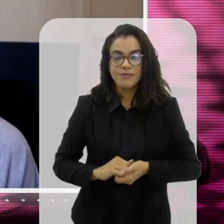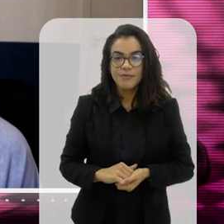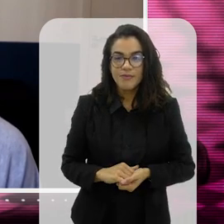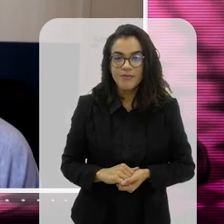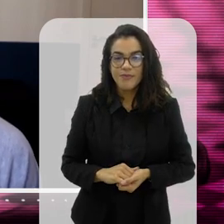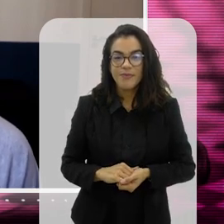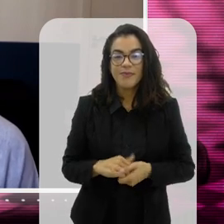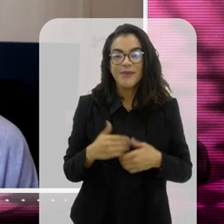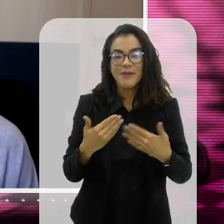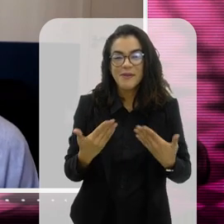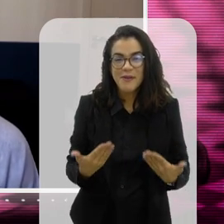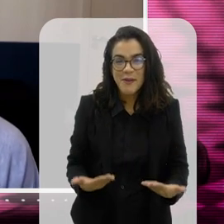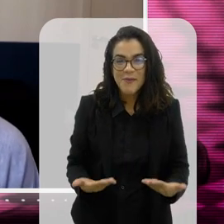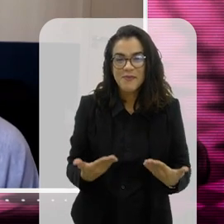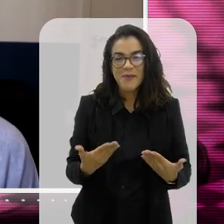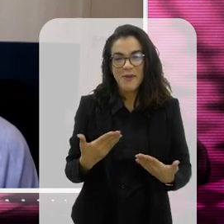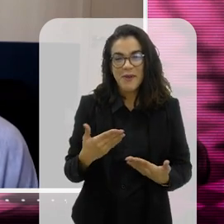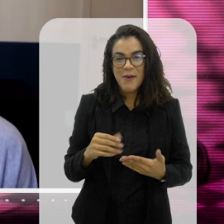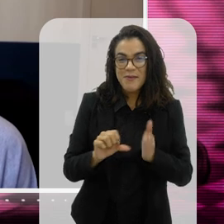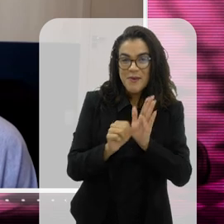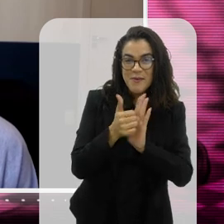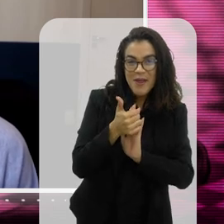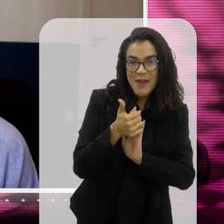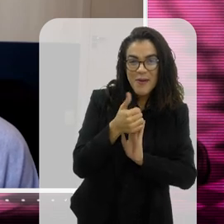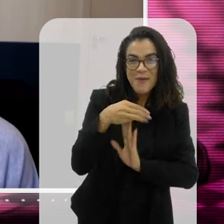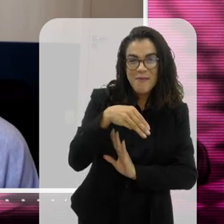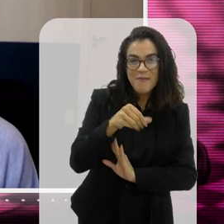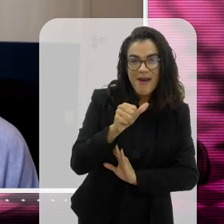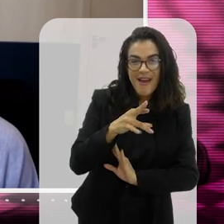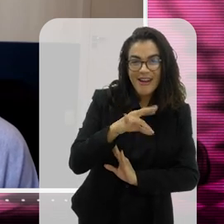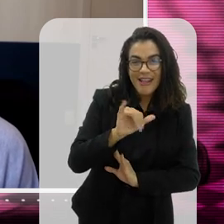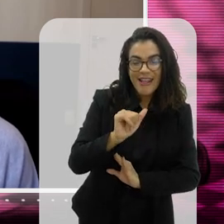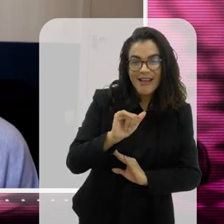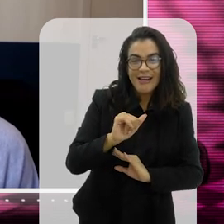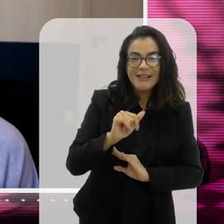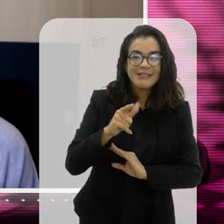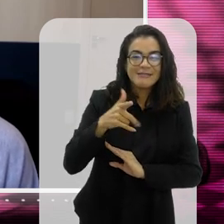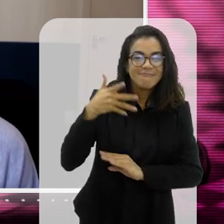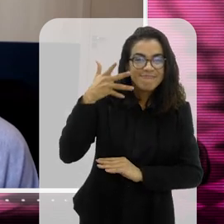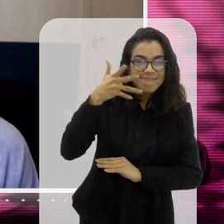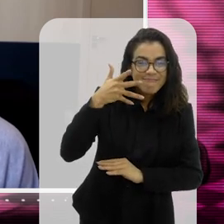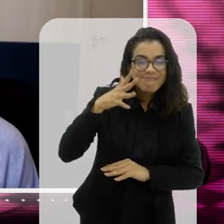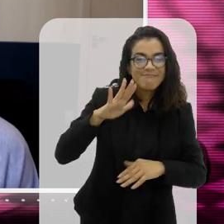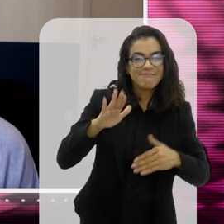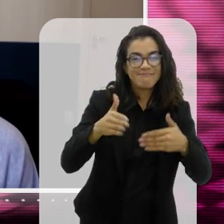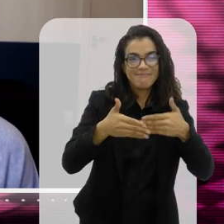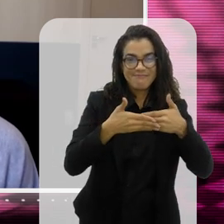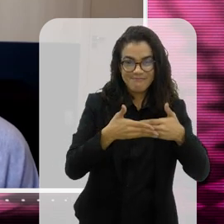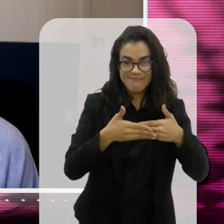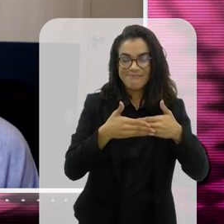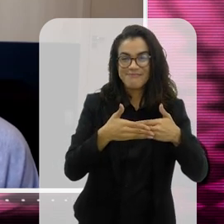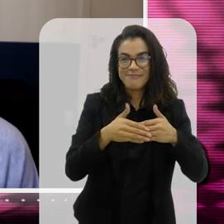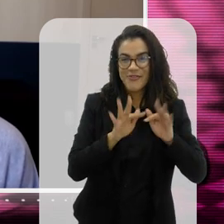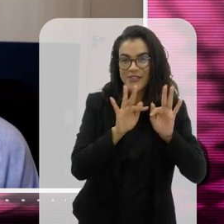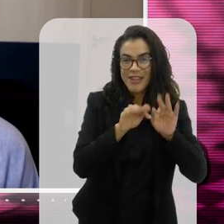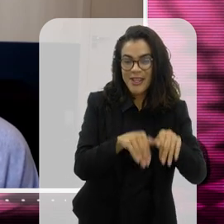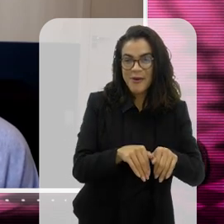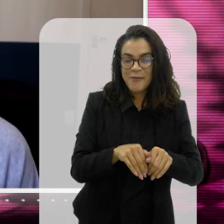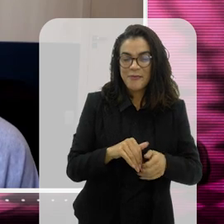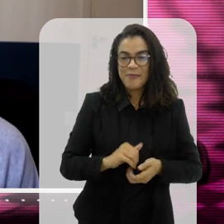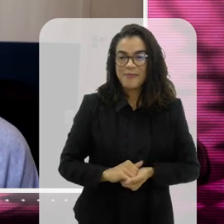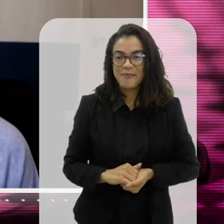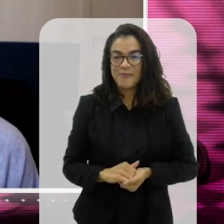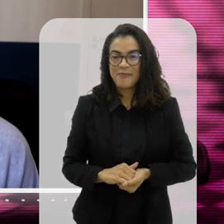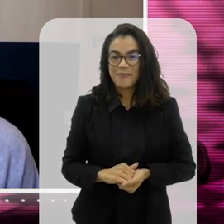caladas, né? Então, para finalizar, eu gostaria de começar com você, Mariana, suas considerações finais e agradecer mais uma vez